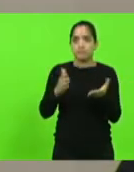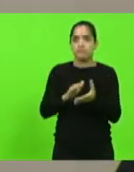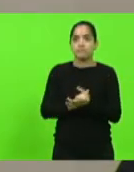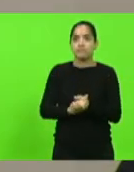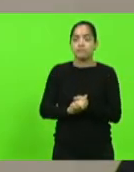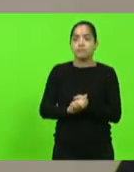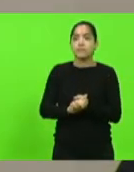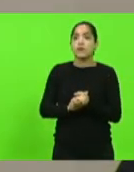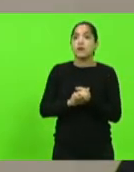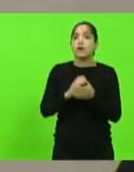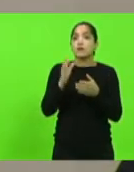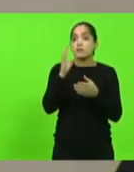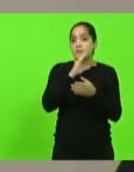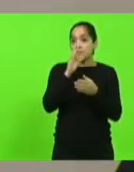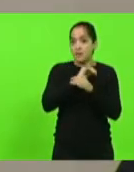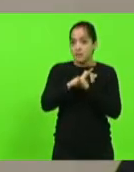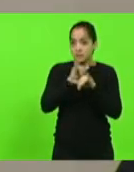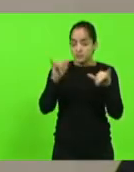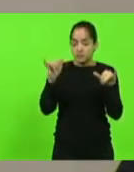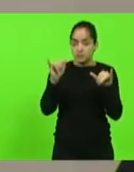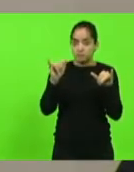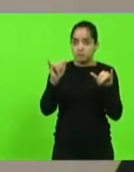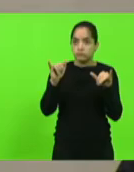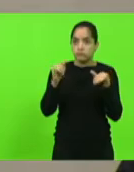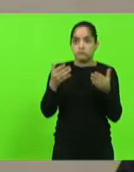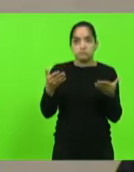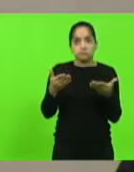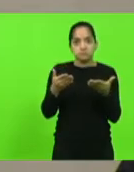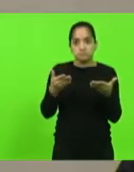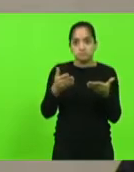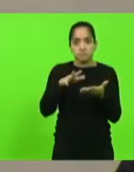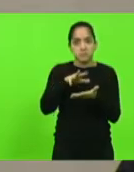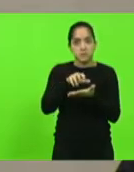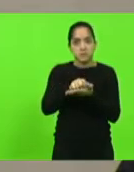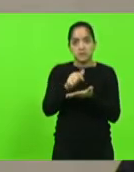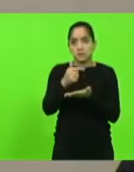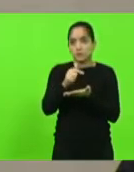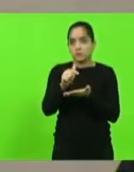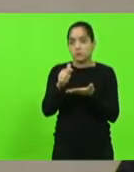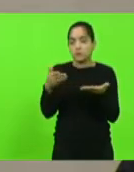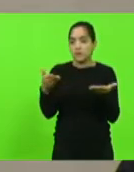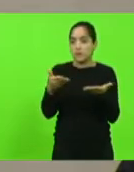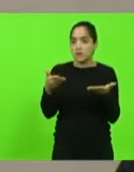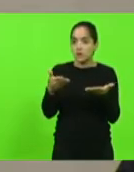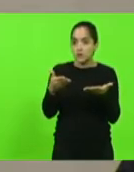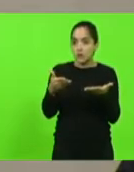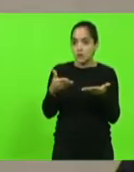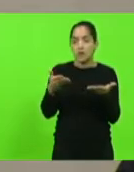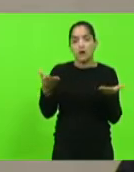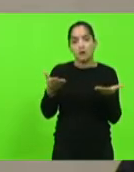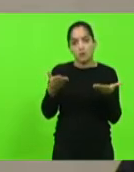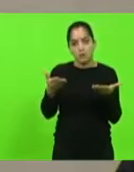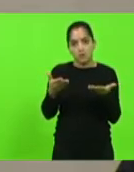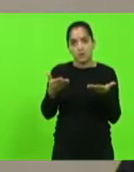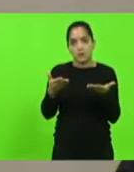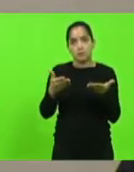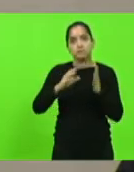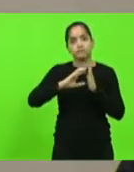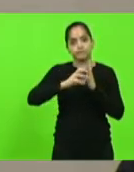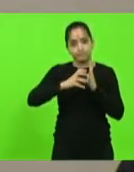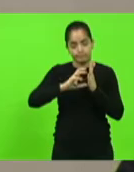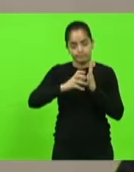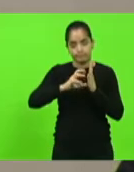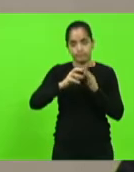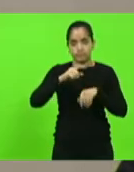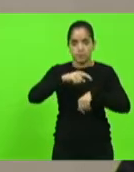Breves comunicações. Não temos nenhum deputado escrito para a fala. E passamos ao horário destinado aos partidos